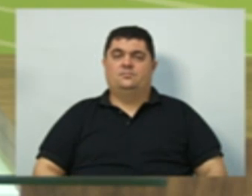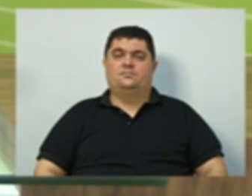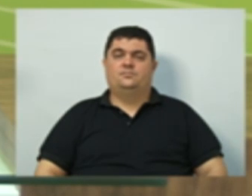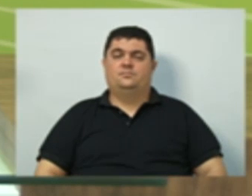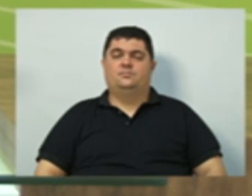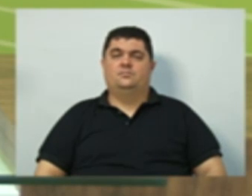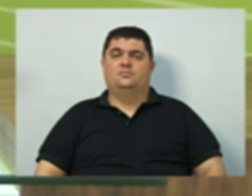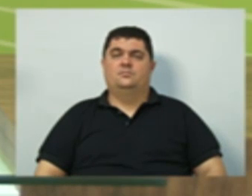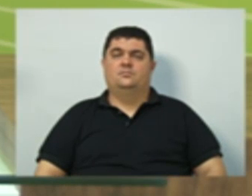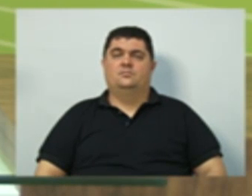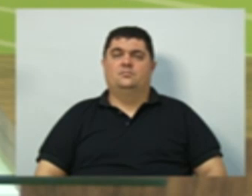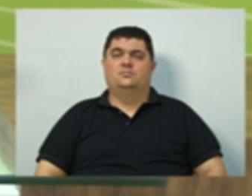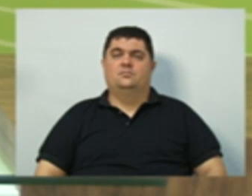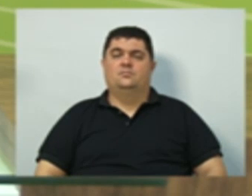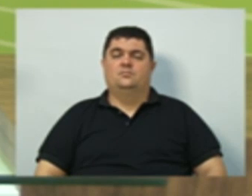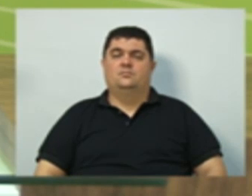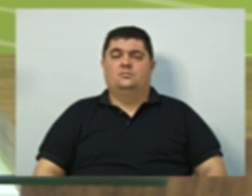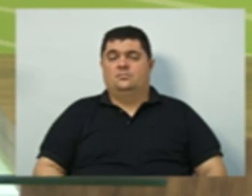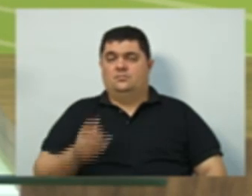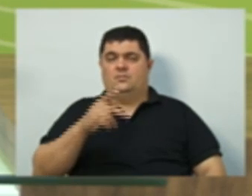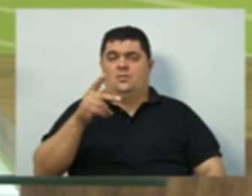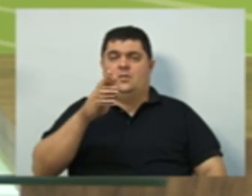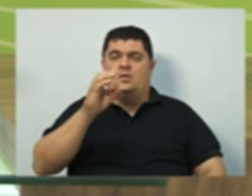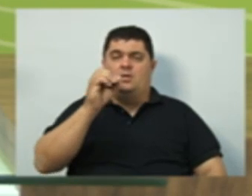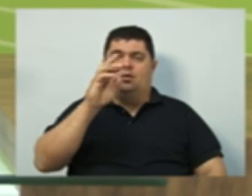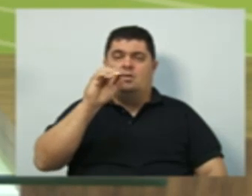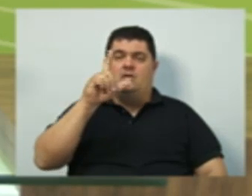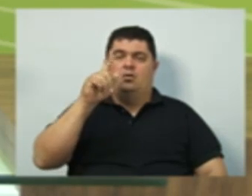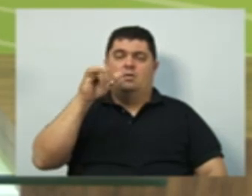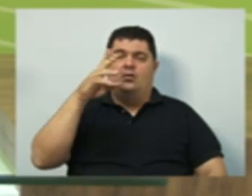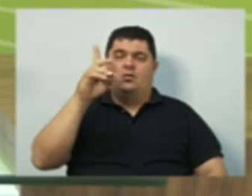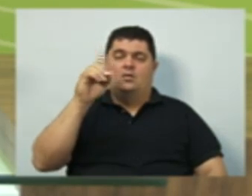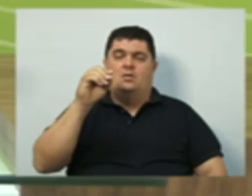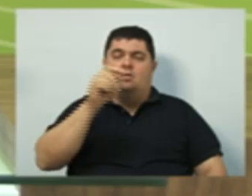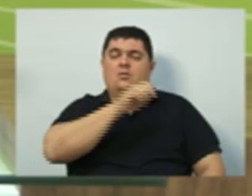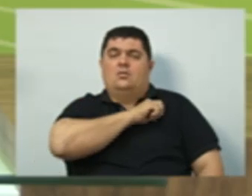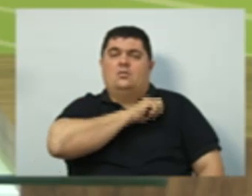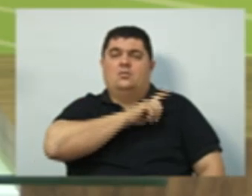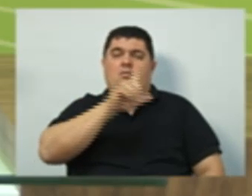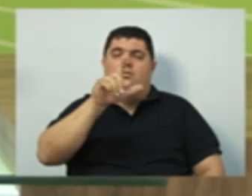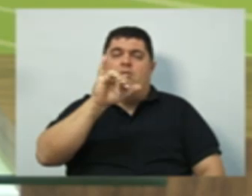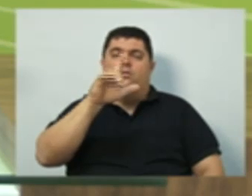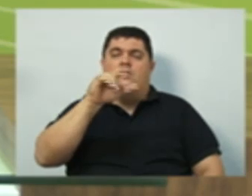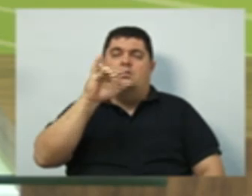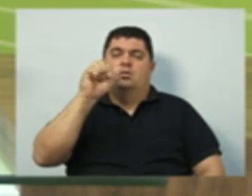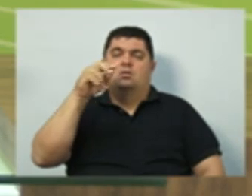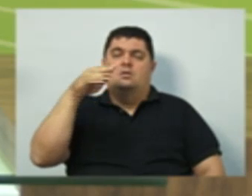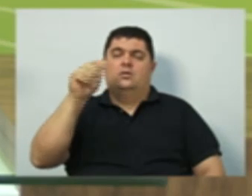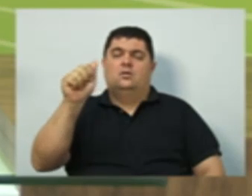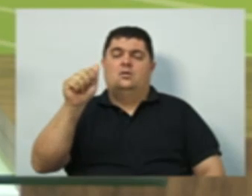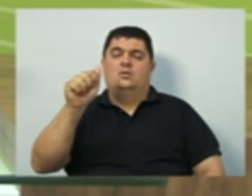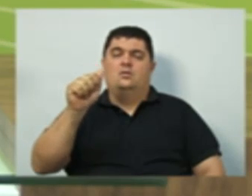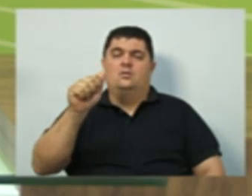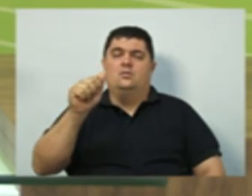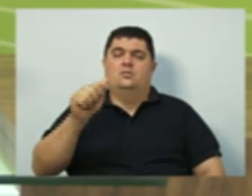aqui. O professor Orlando está dizendo que a aluna Liliana, de uma outra